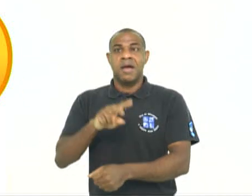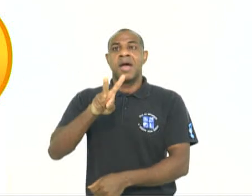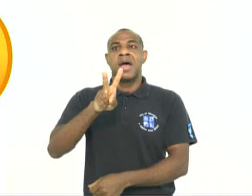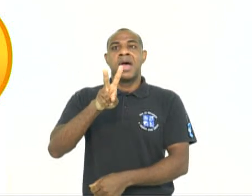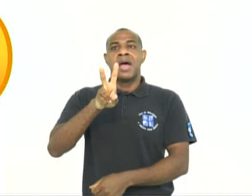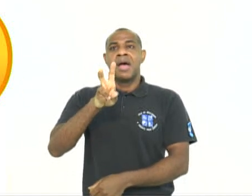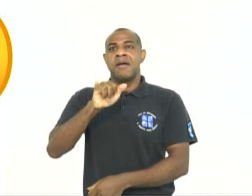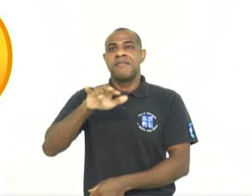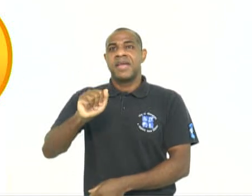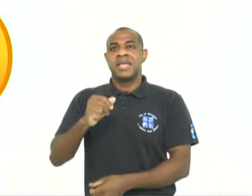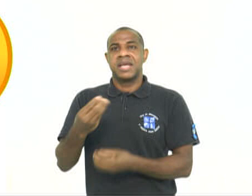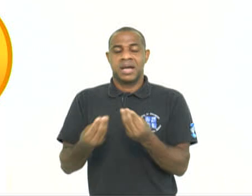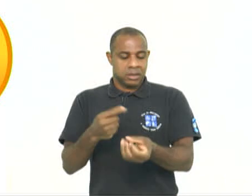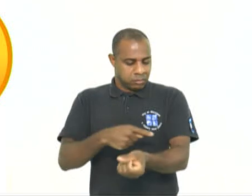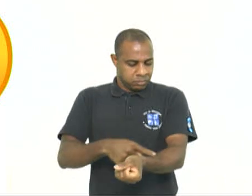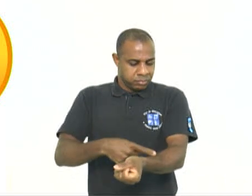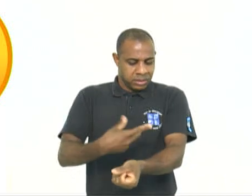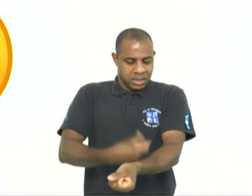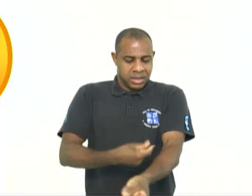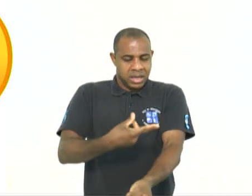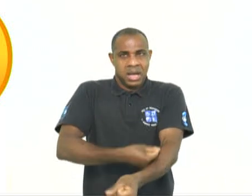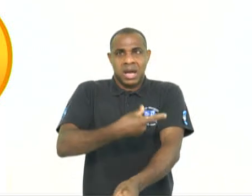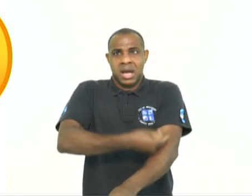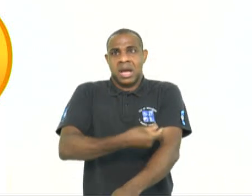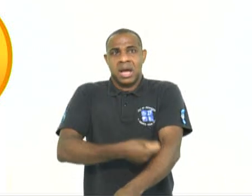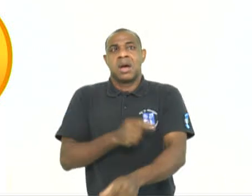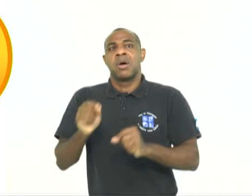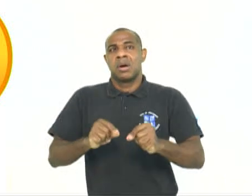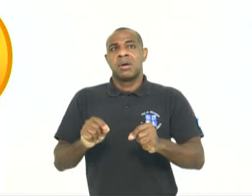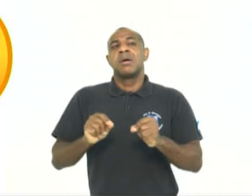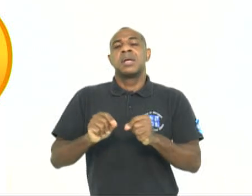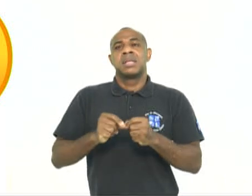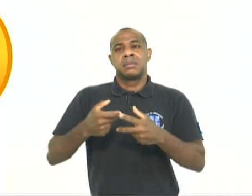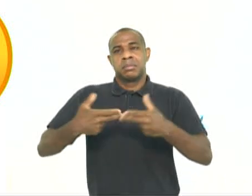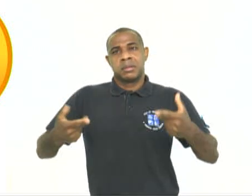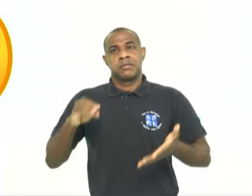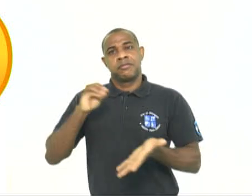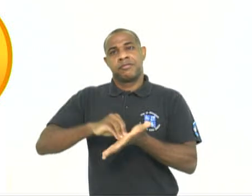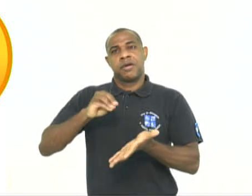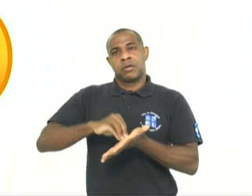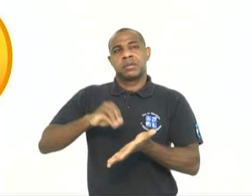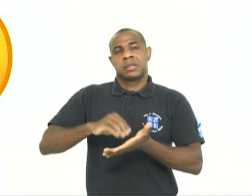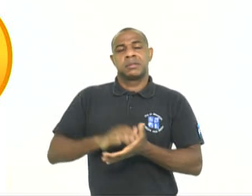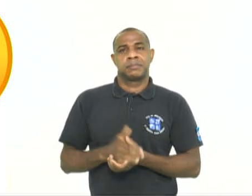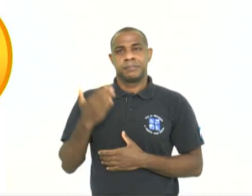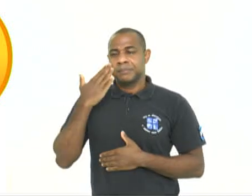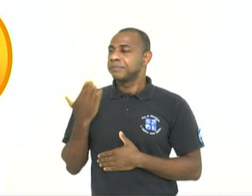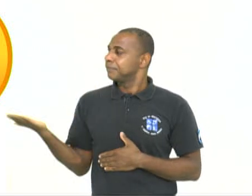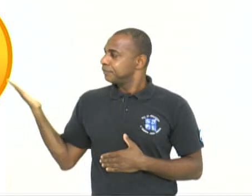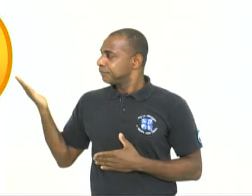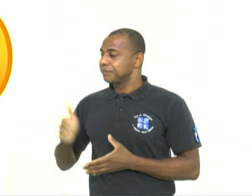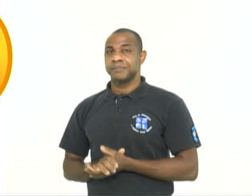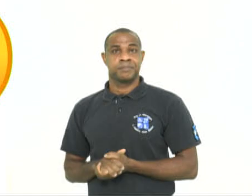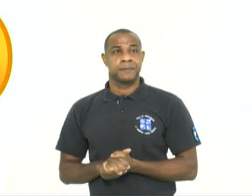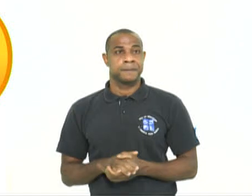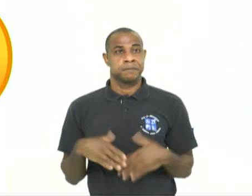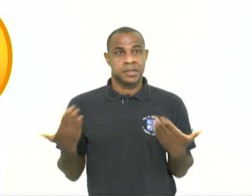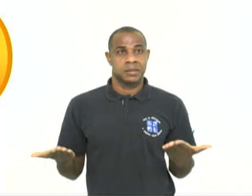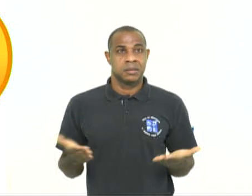né? Assim, aplicação nas veias desses elementos que são faltantes ali no caso, né?